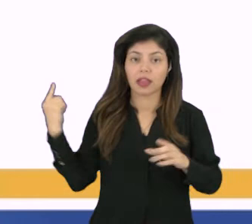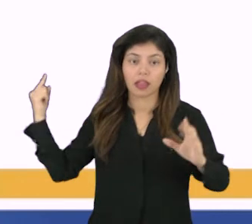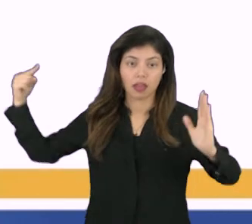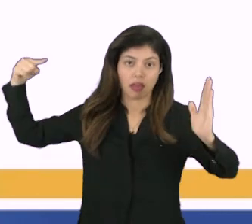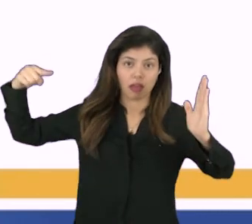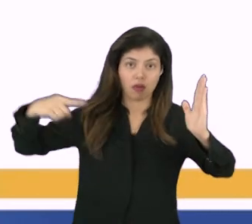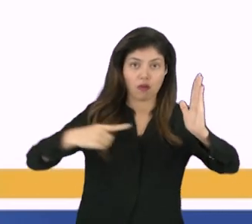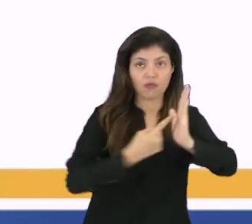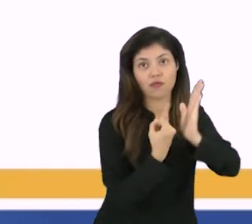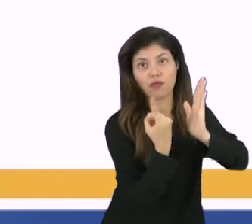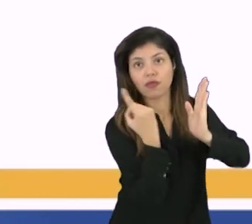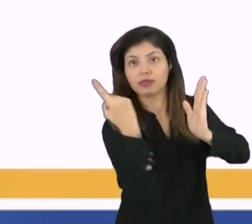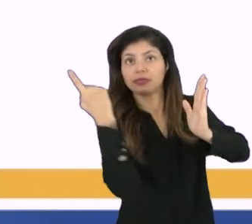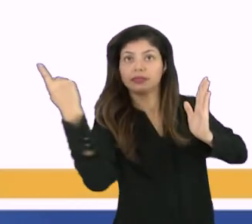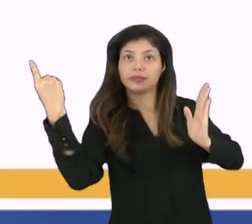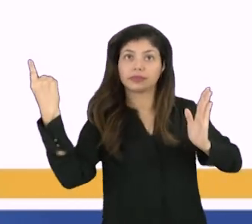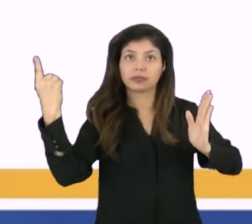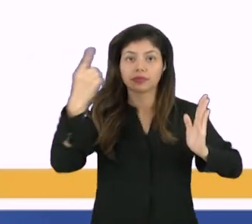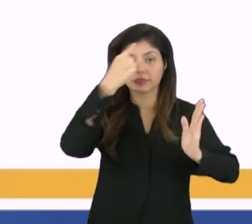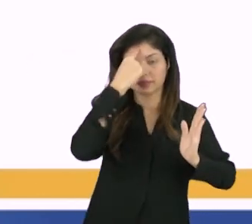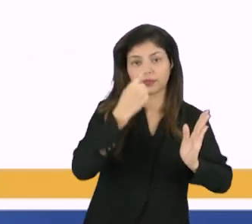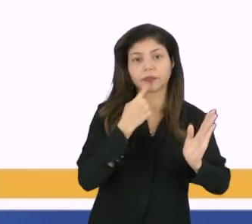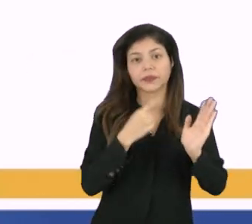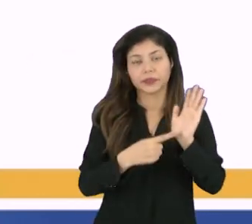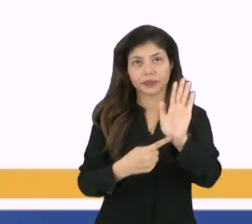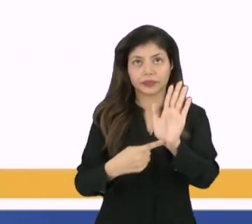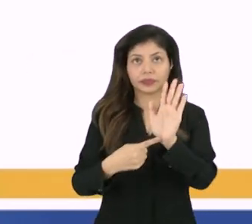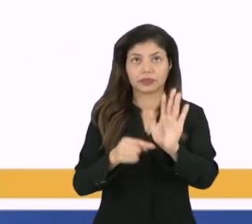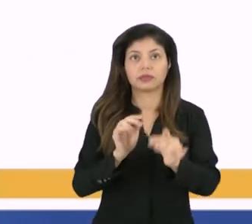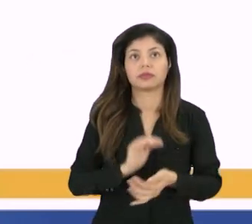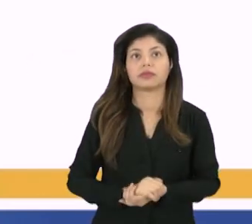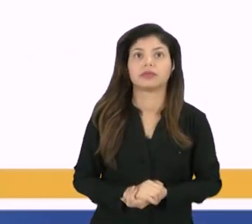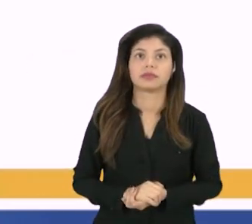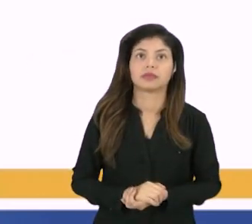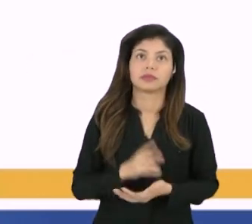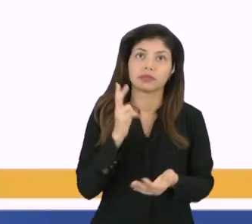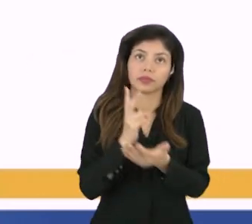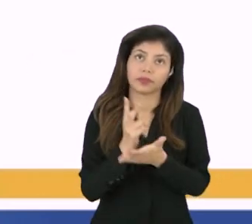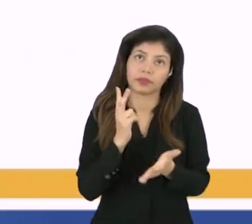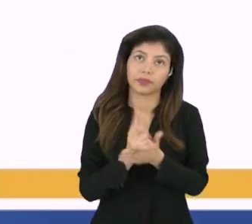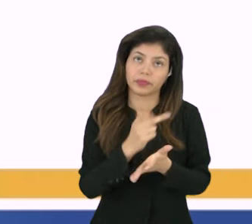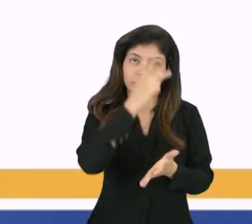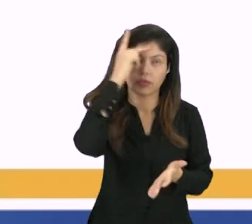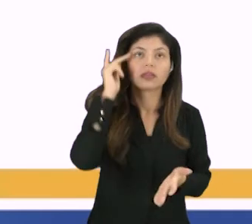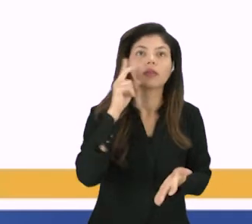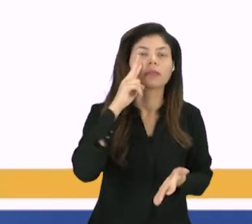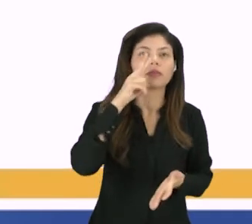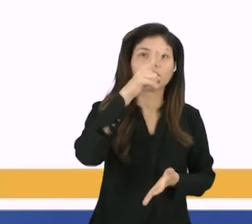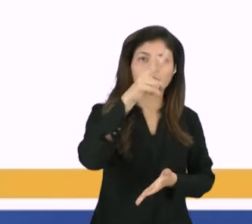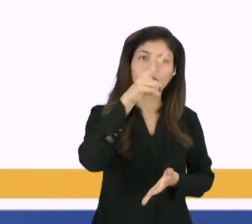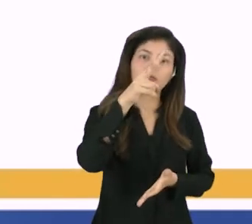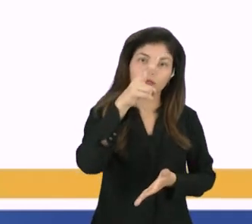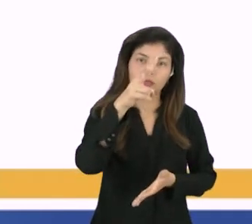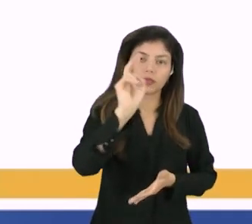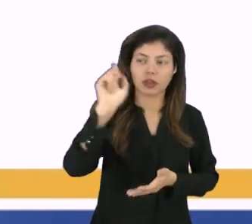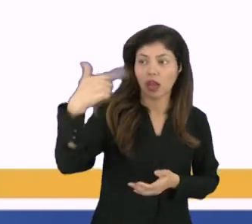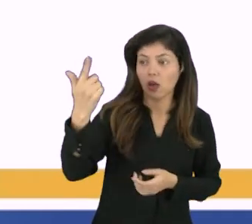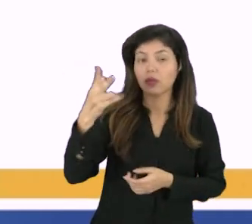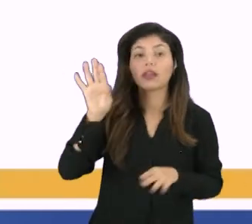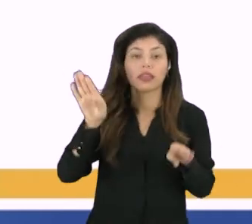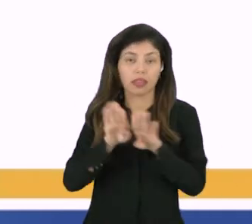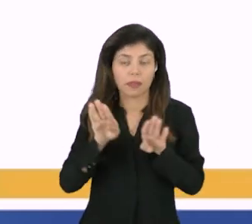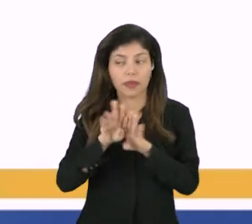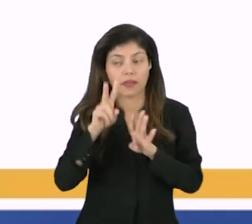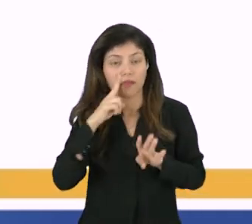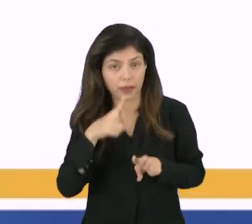vão quanto voltam. Peguei aqui uma imagenzinha aqui, ó. Ao mesmo tempo que essa pessoa vê, a outra pessoa